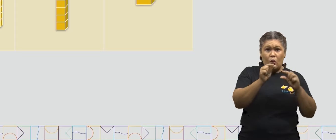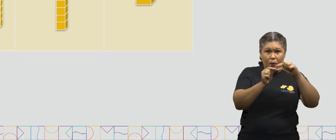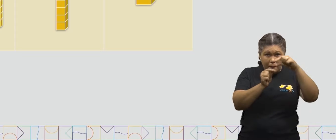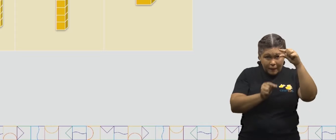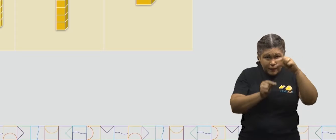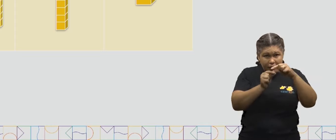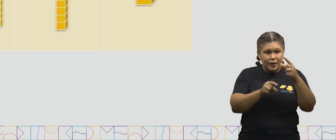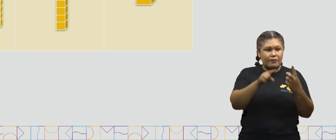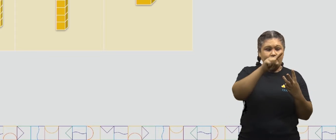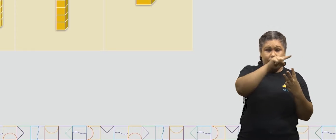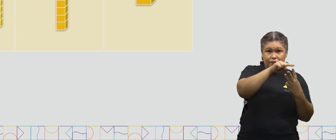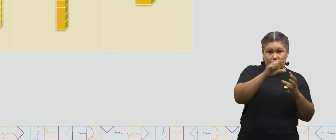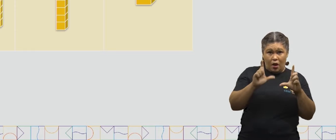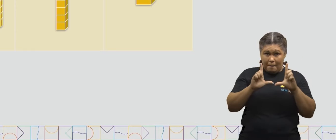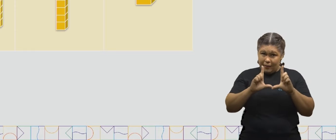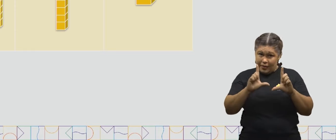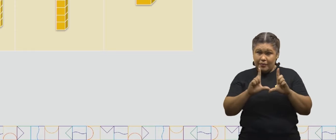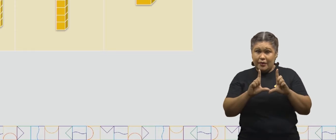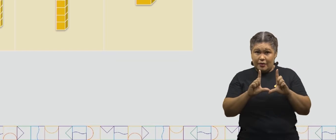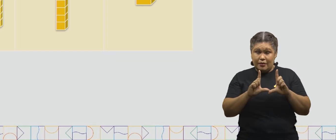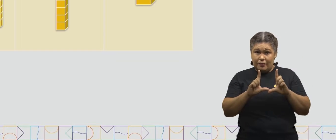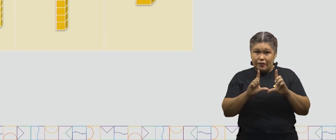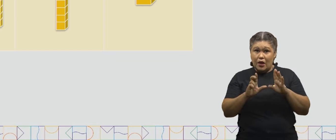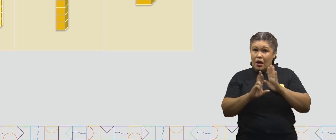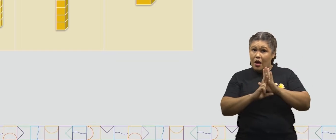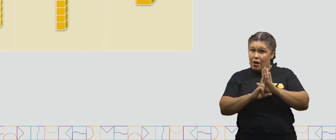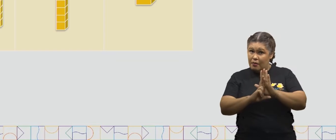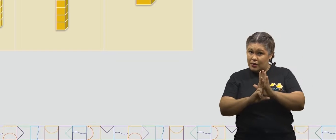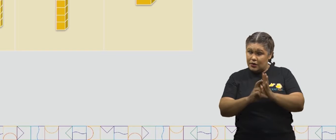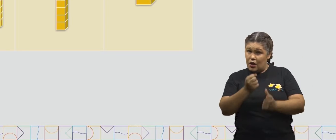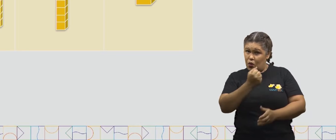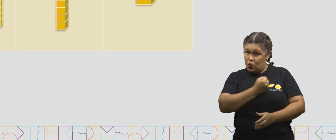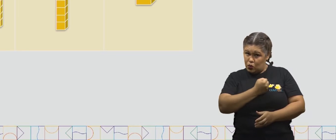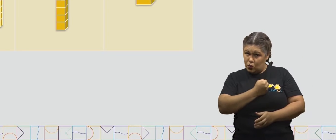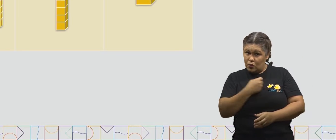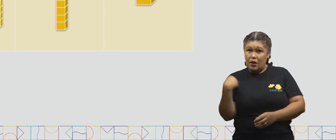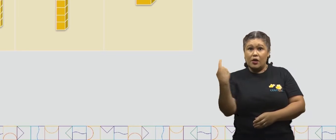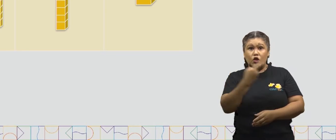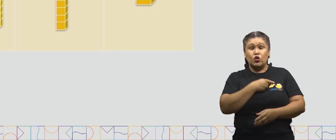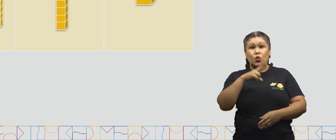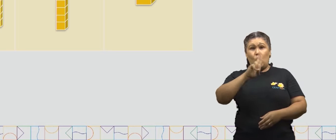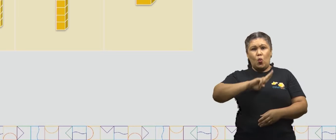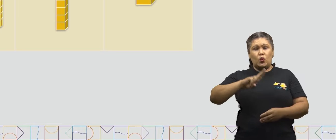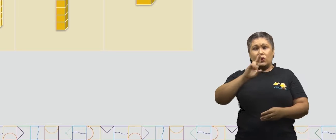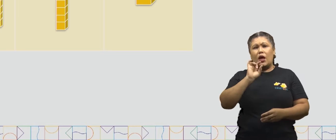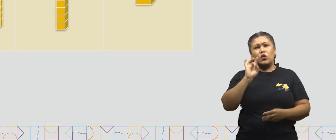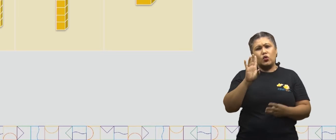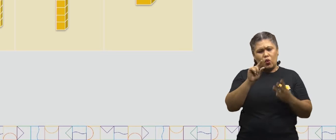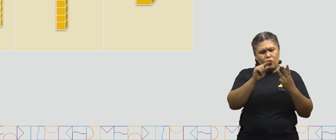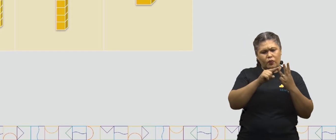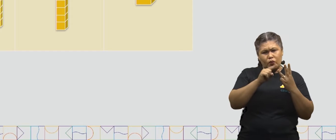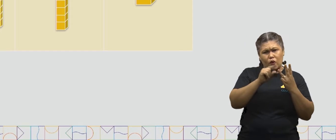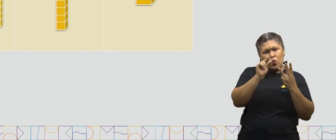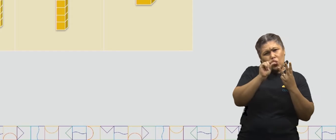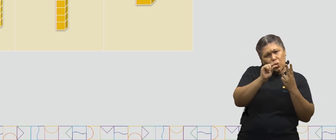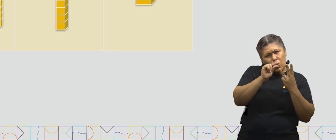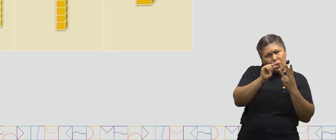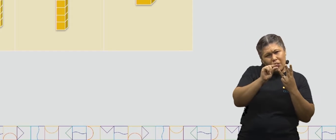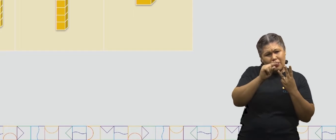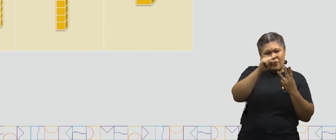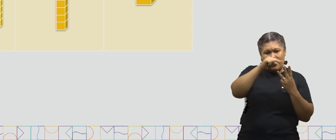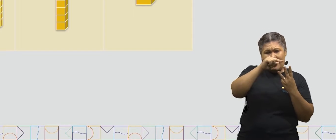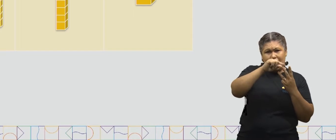placa. Para representar as unidades, vamos usar os cubinhos. Nas